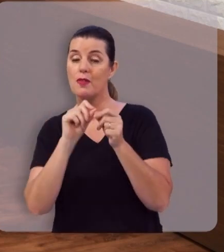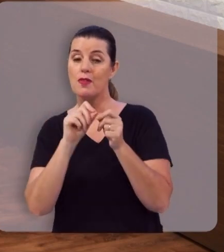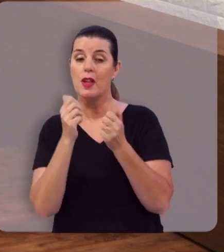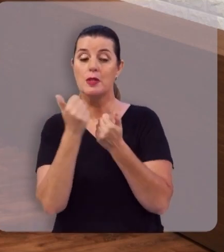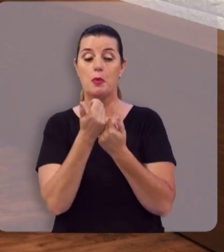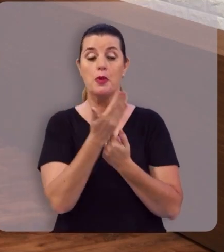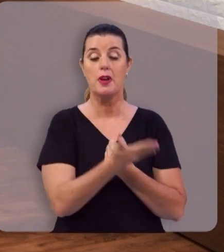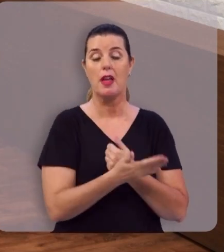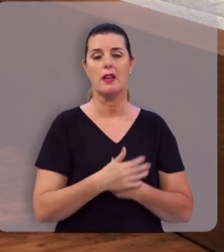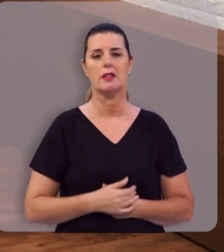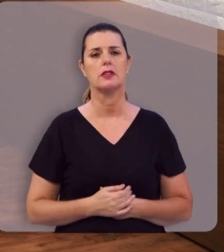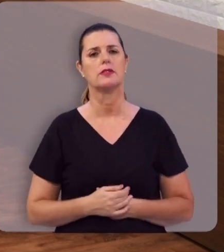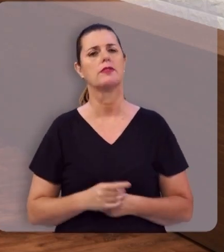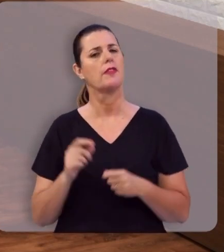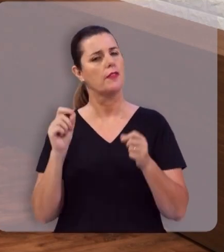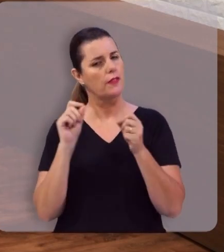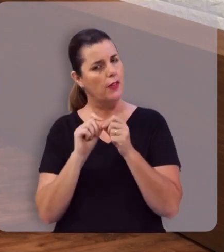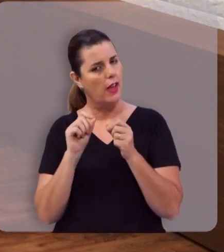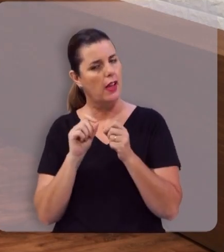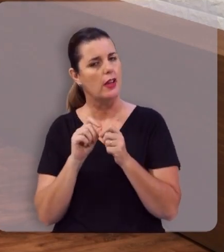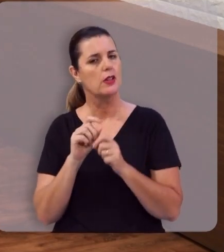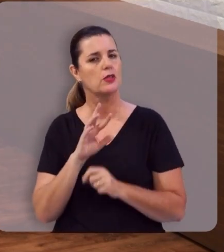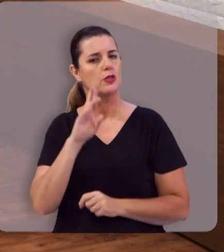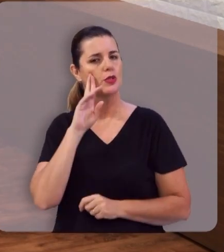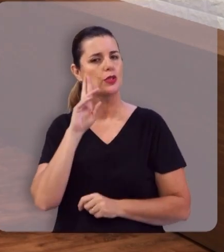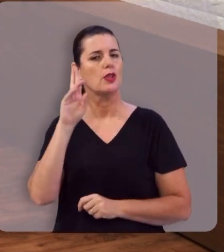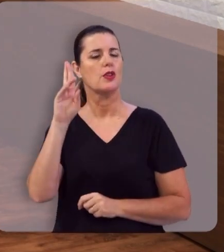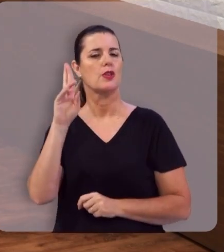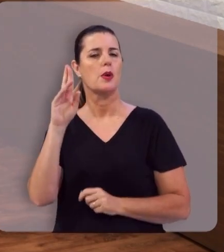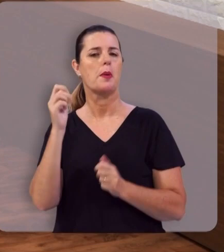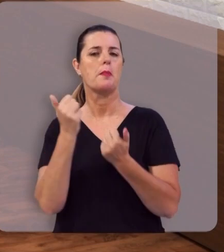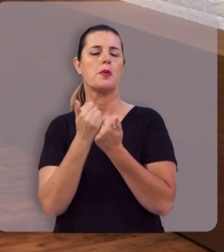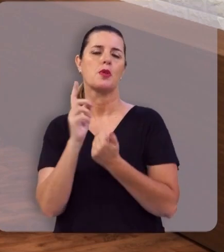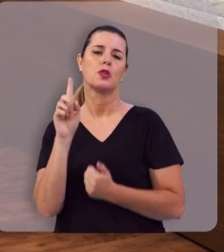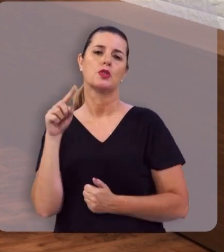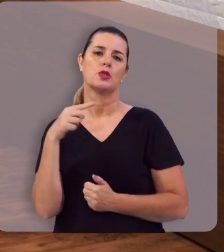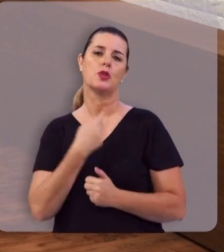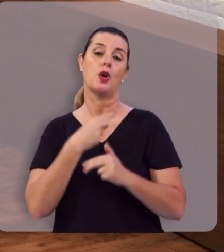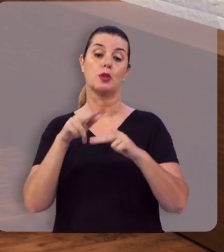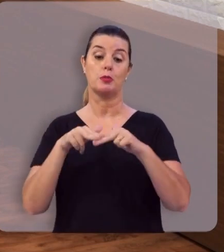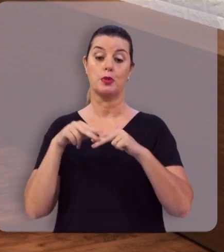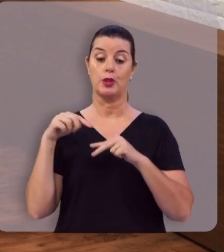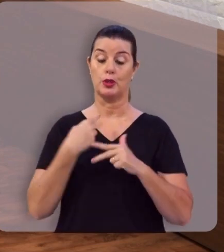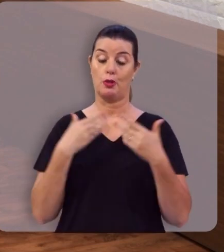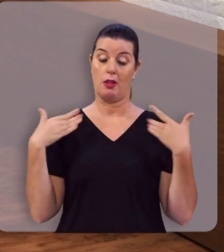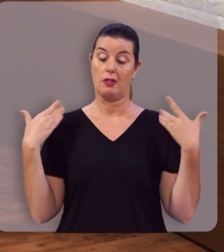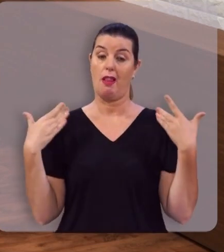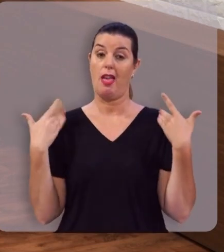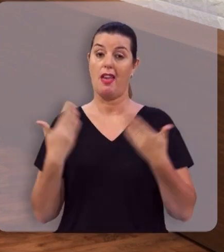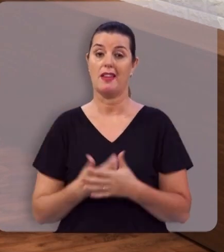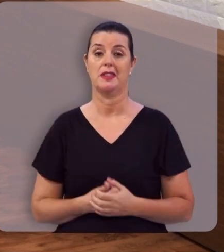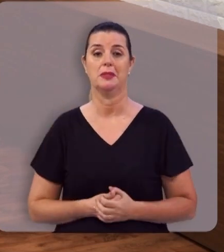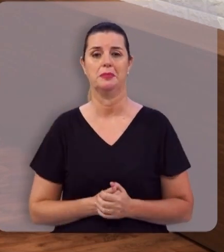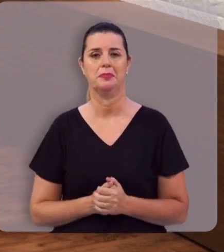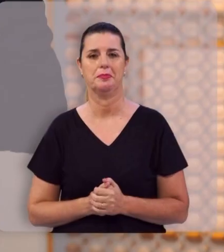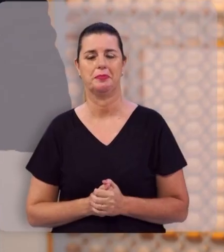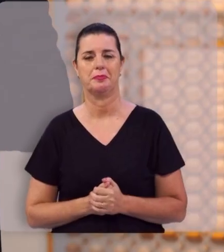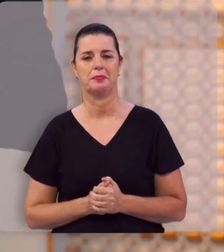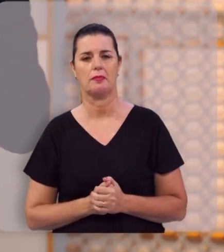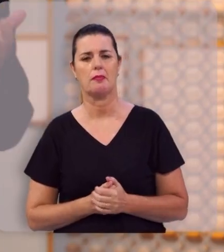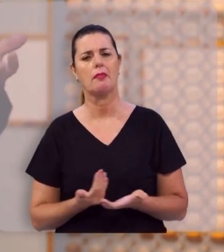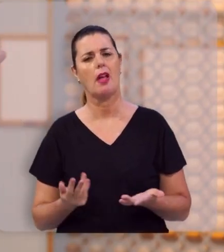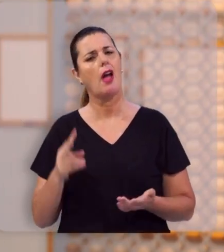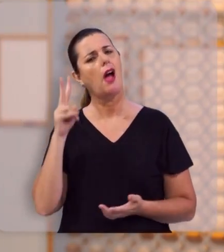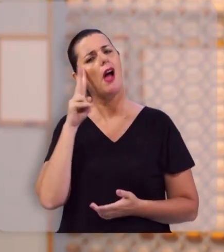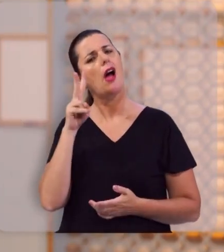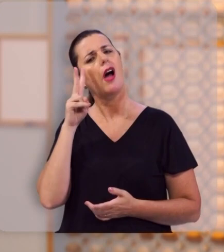eles. Com efeito, grandes coisas fez o Senhor por nós, por isso estamos alegres.